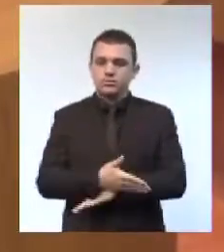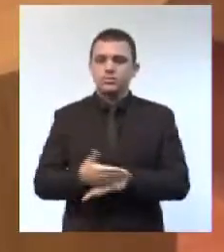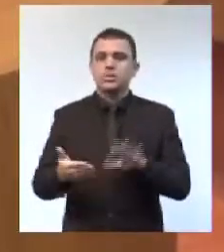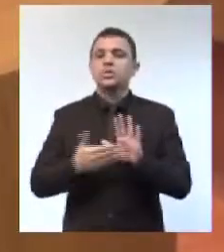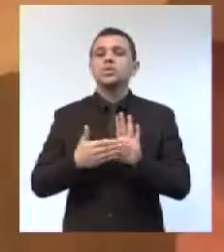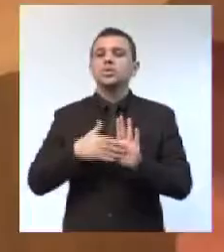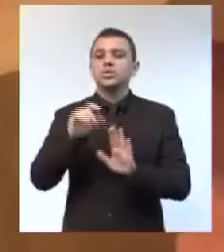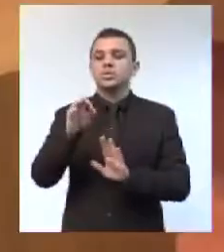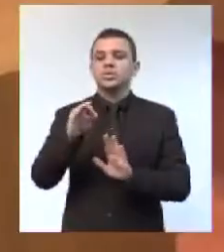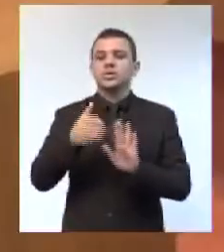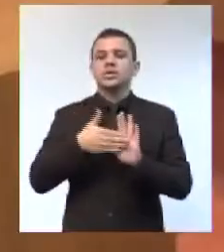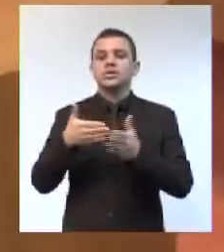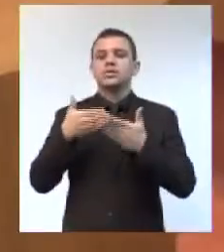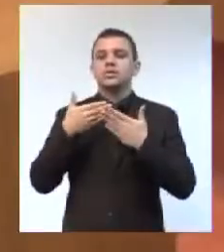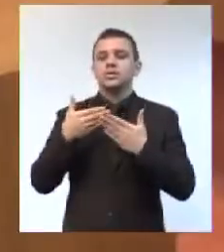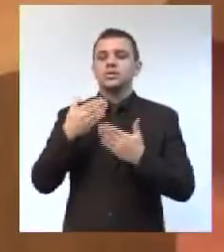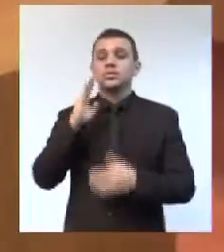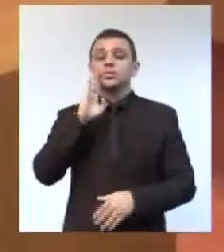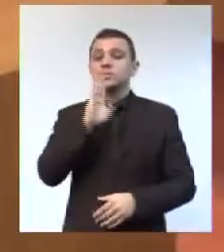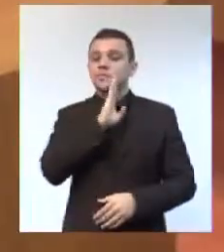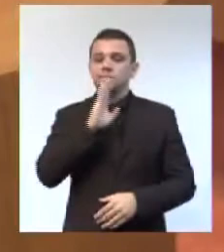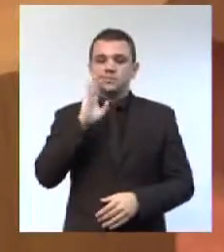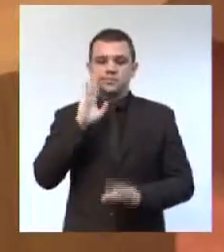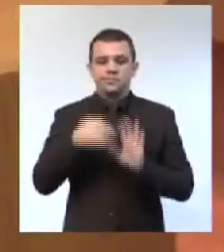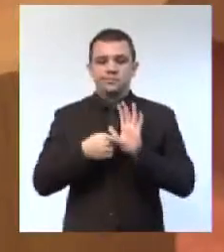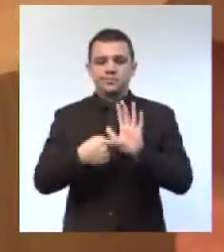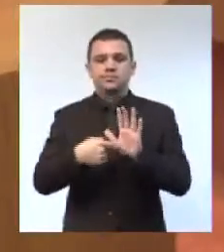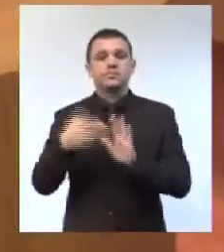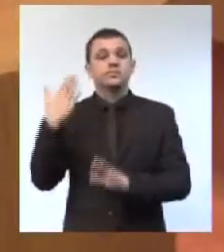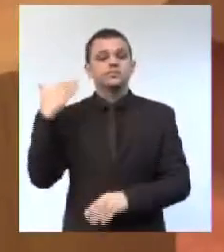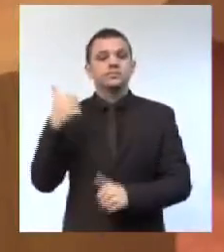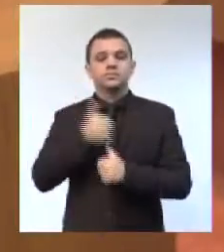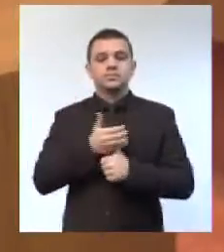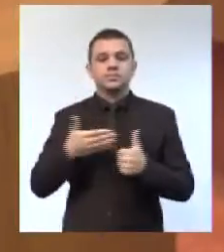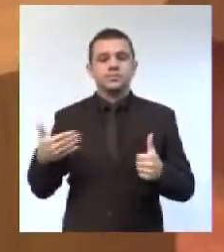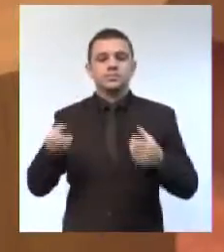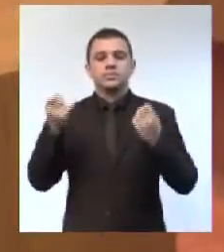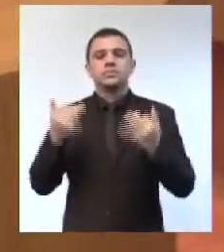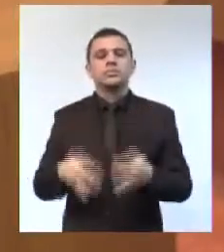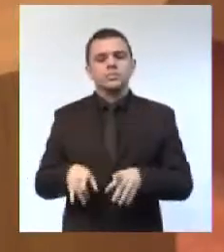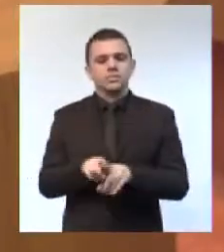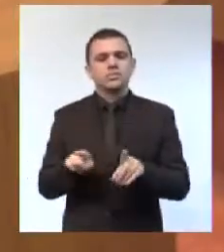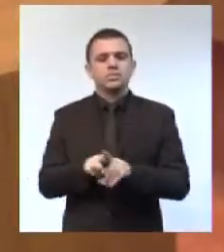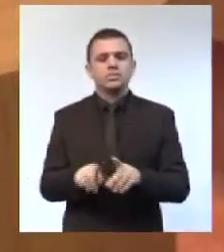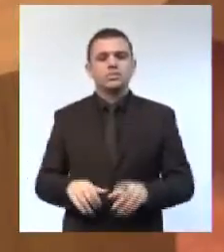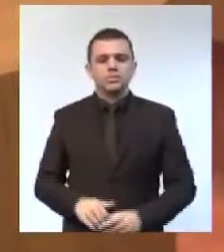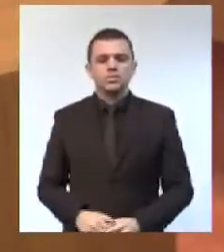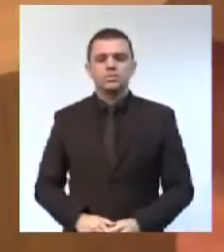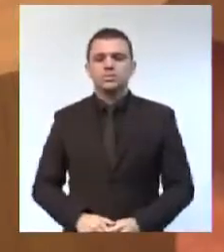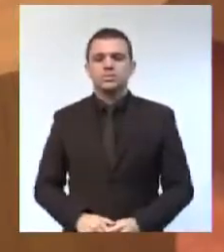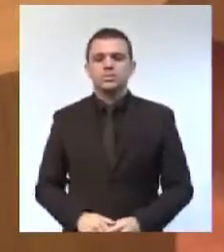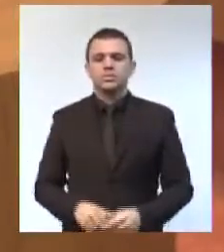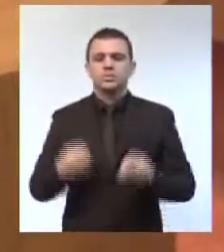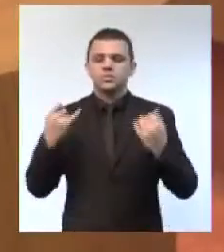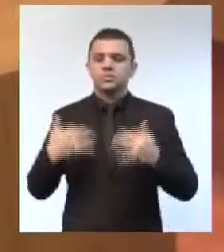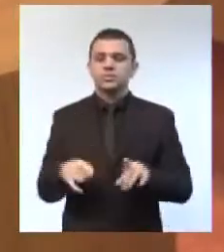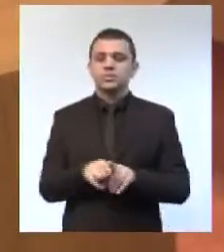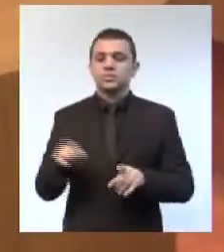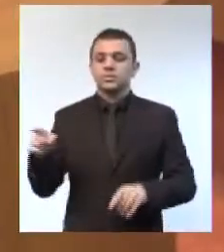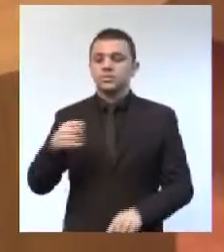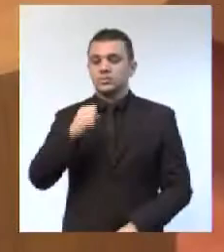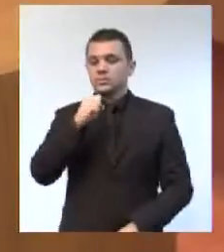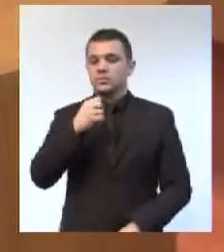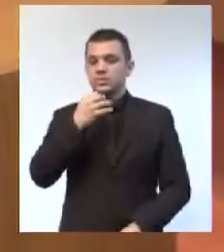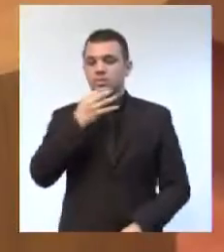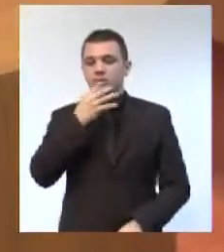do Pindaré, deputado Rogério Cafeteira, ainda na legislatura passada. Me disse, inclusive, disse ele, dali do microfone, que teria sido